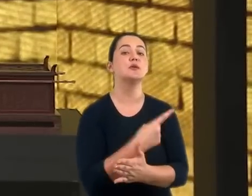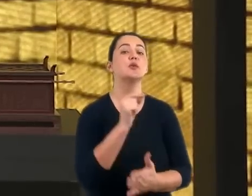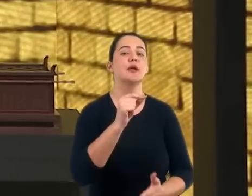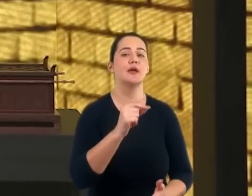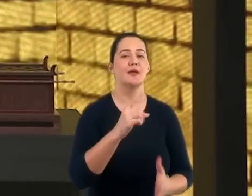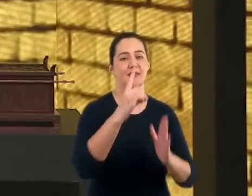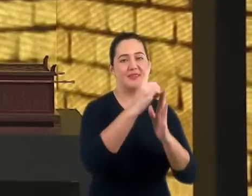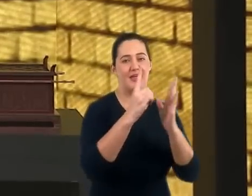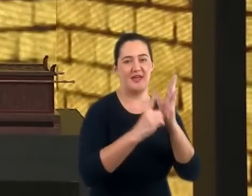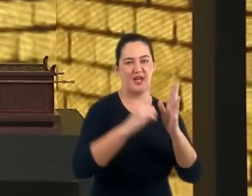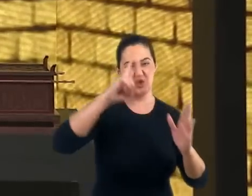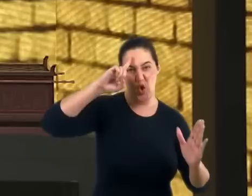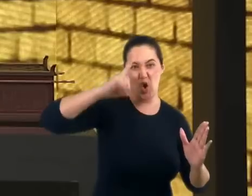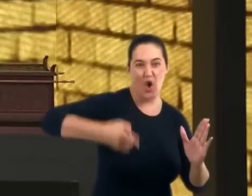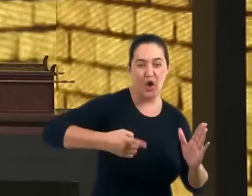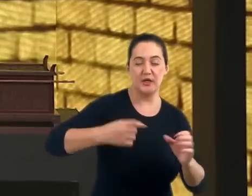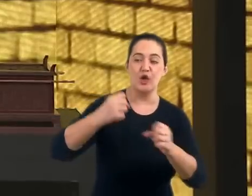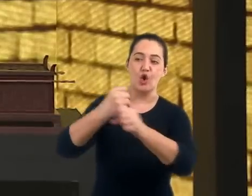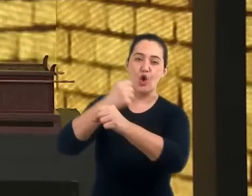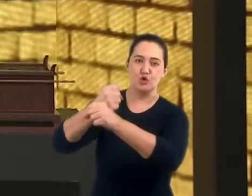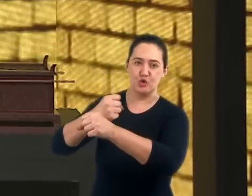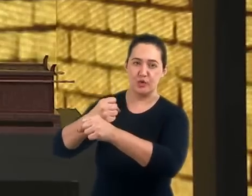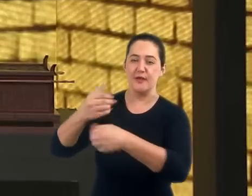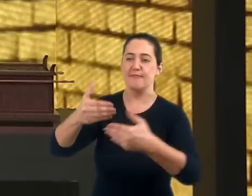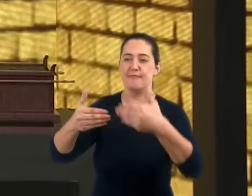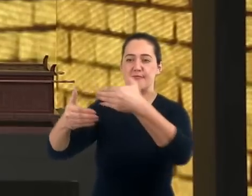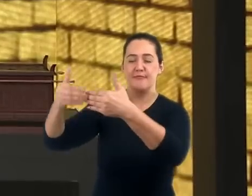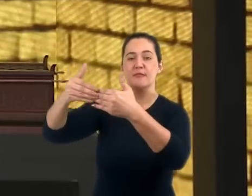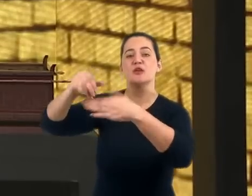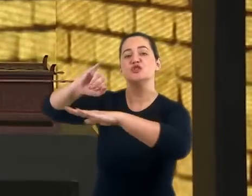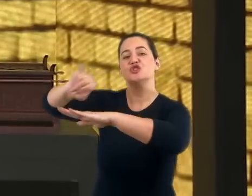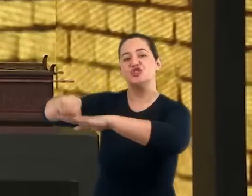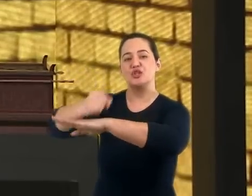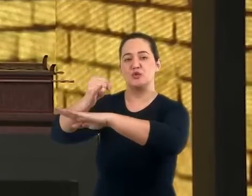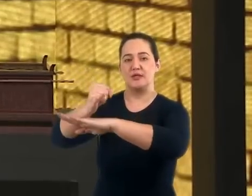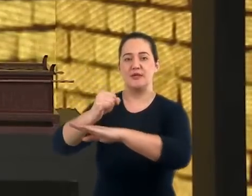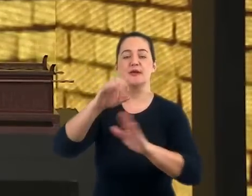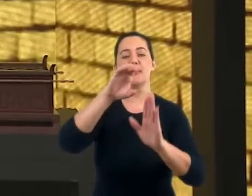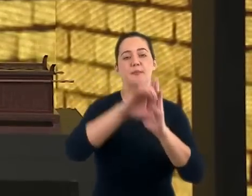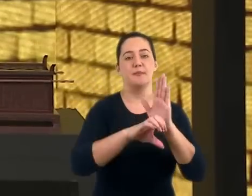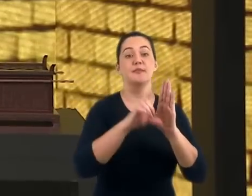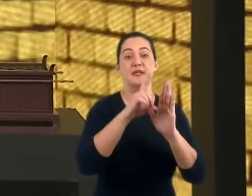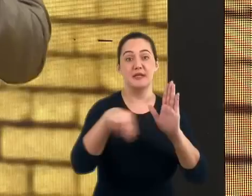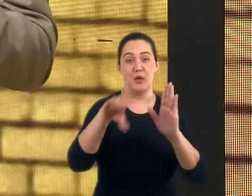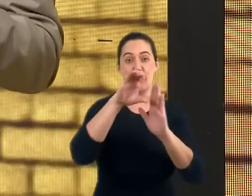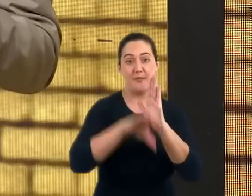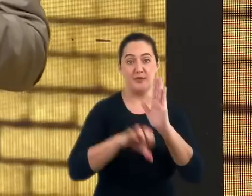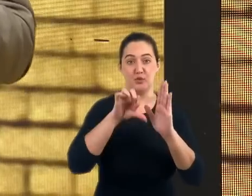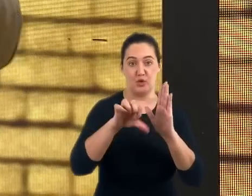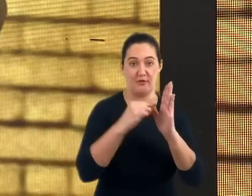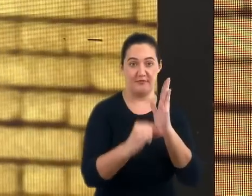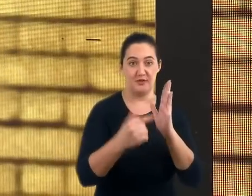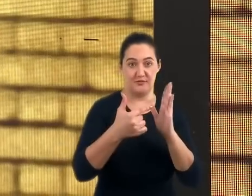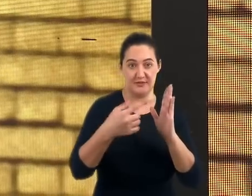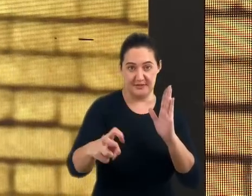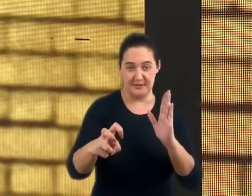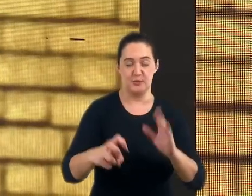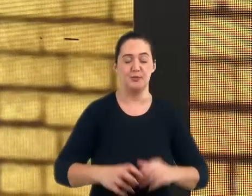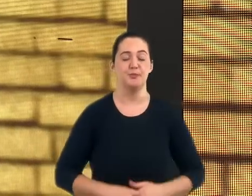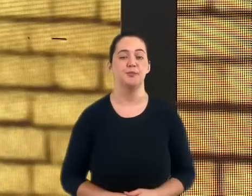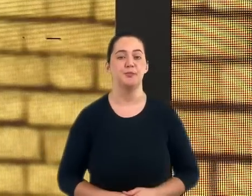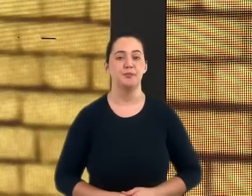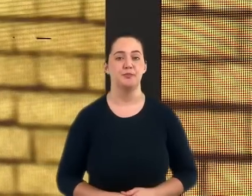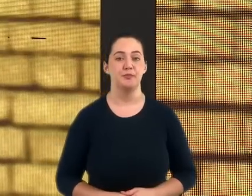a ordem para construir, restaurar Jerusalém. Daniel 9, 25. Esta ordem, como eu mostrei no